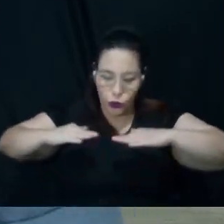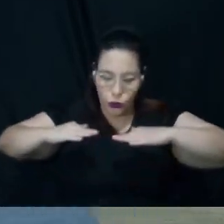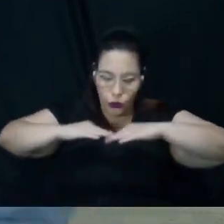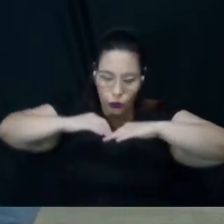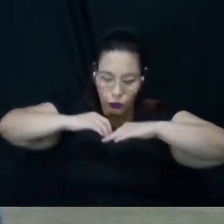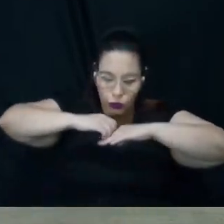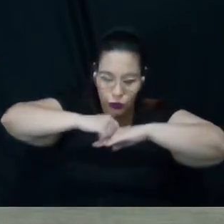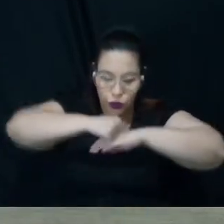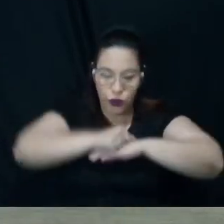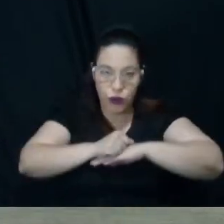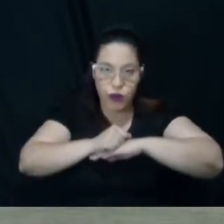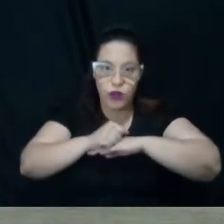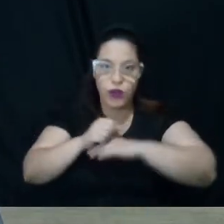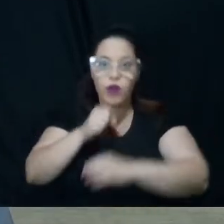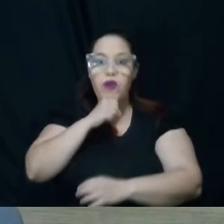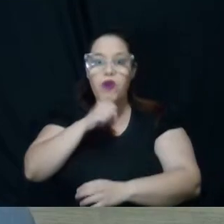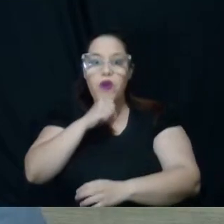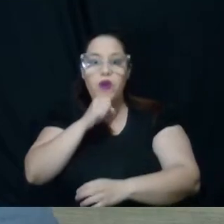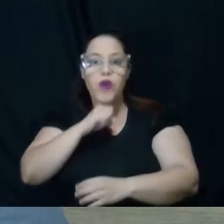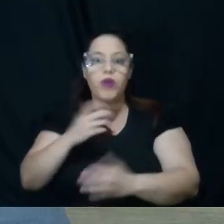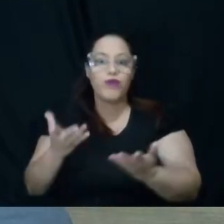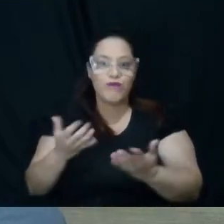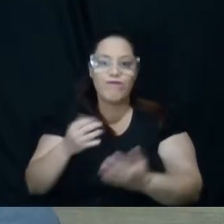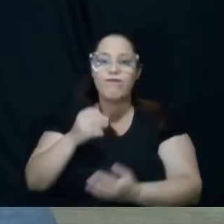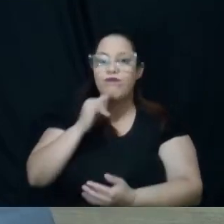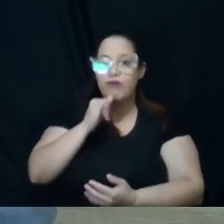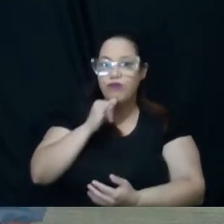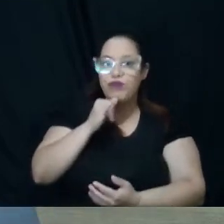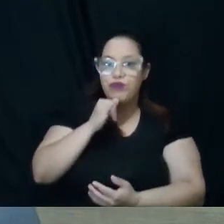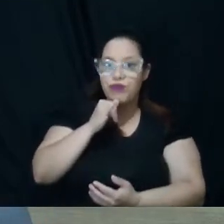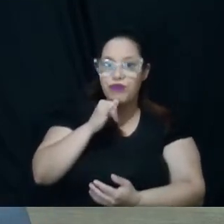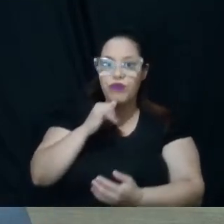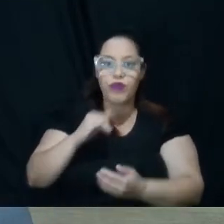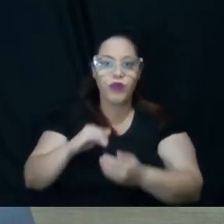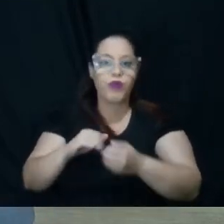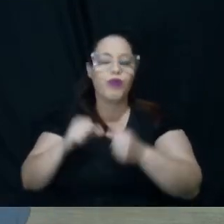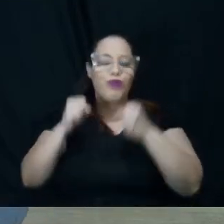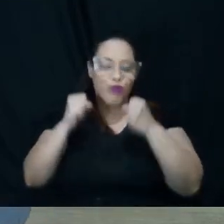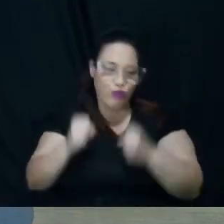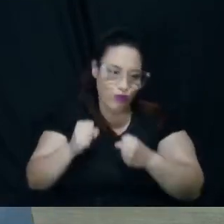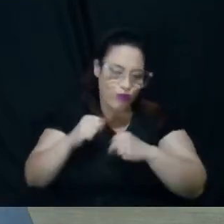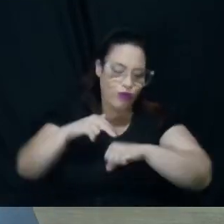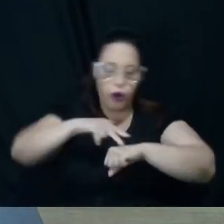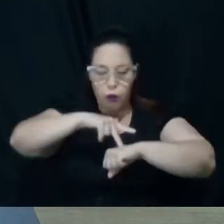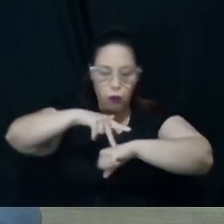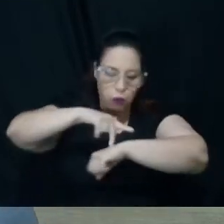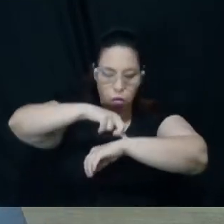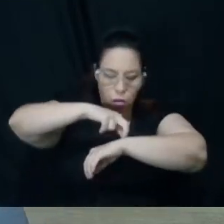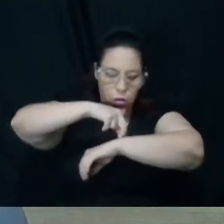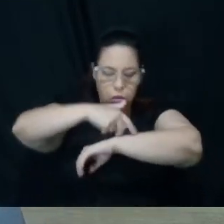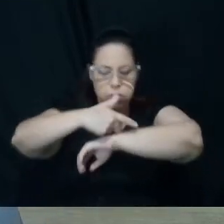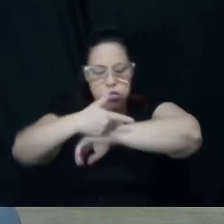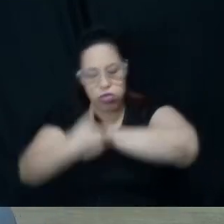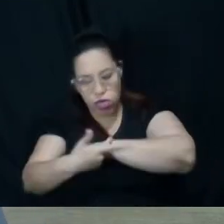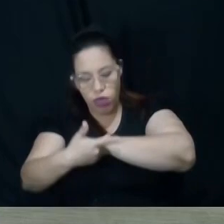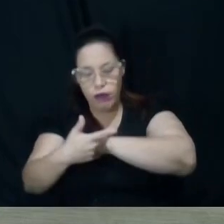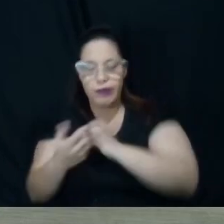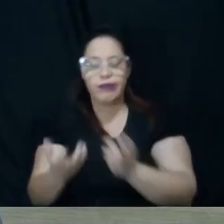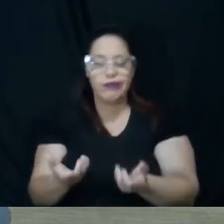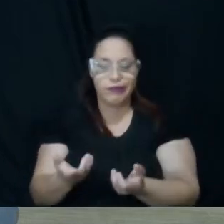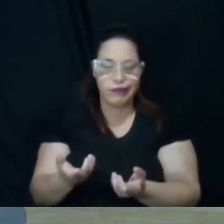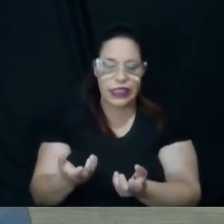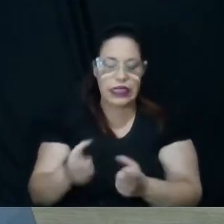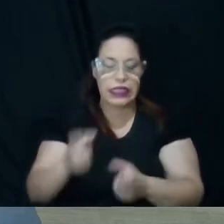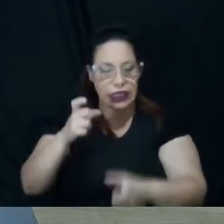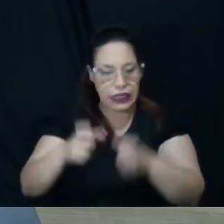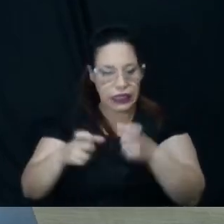um idoso ou uma pessoa com uma mobilidade reduzida, pode tropeçar nesses objetos